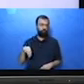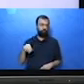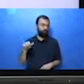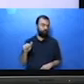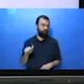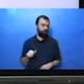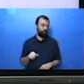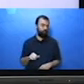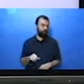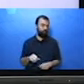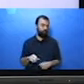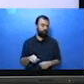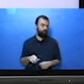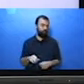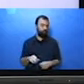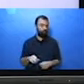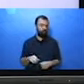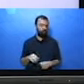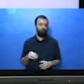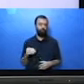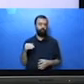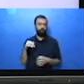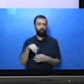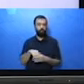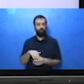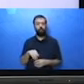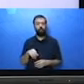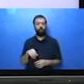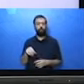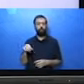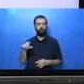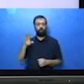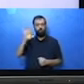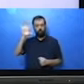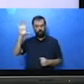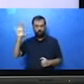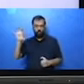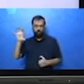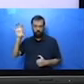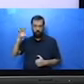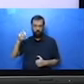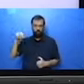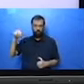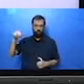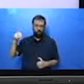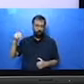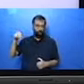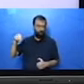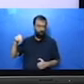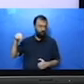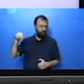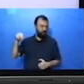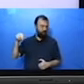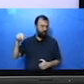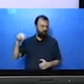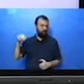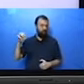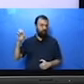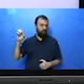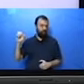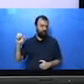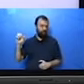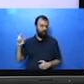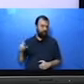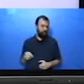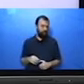região serrana no interior da região nordeste do Brasil, medindo aproximadamente 400 quilômetros em linha